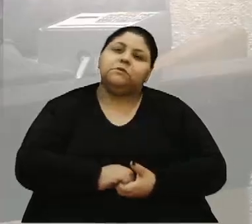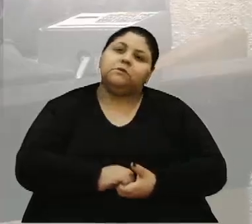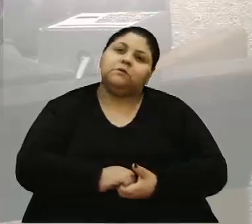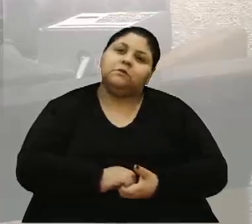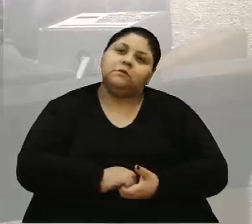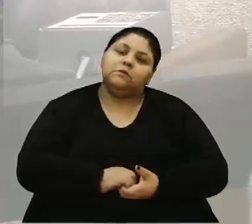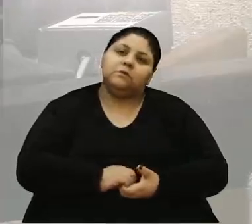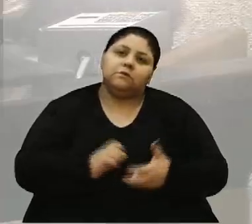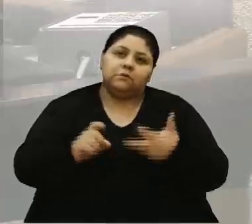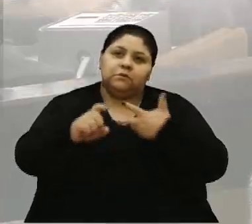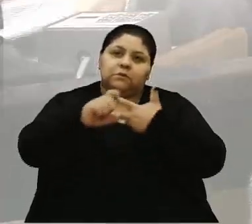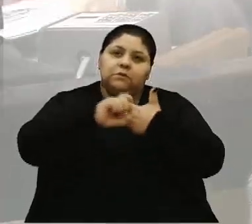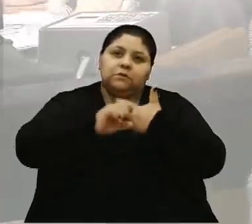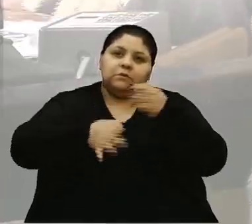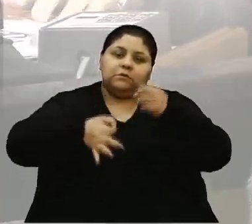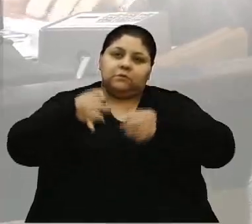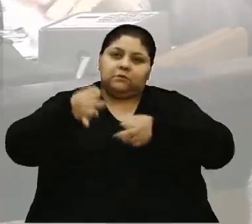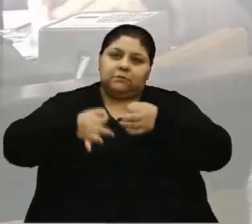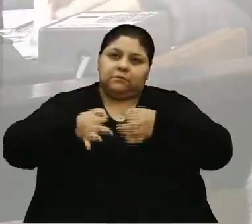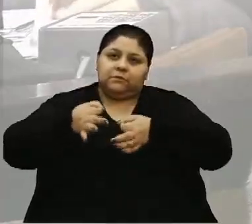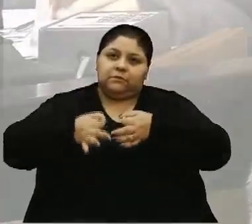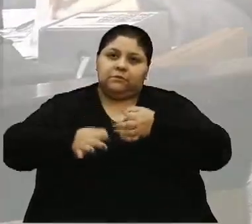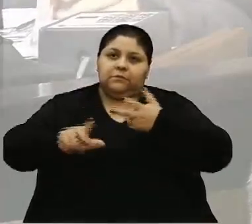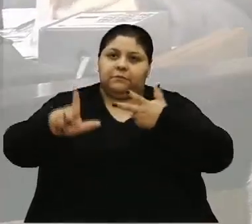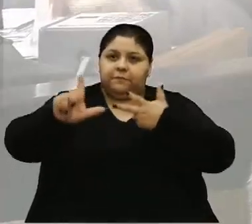O executivo, o judiciário,